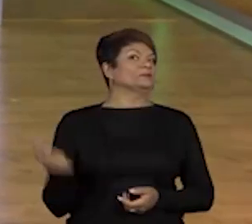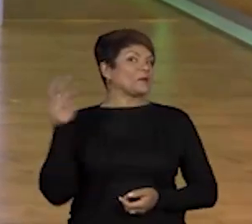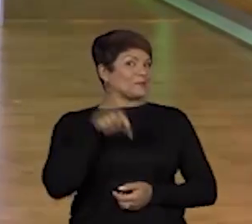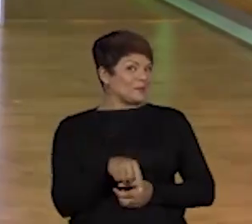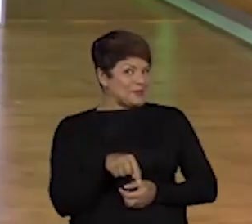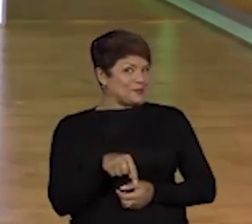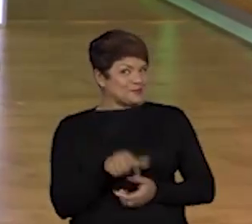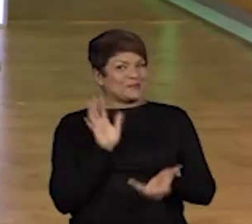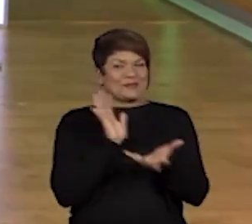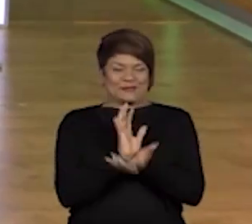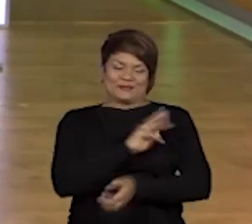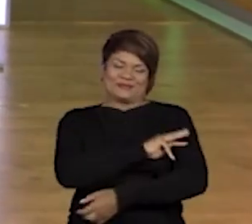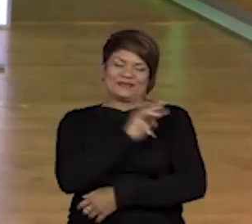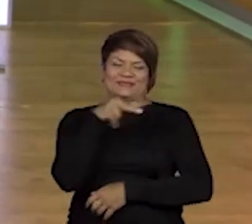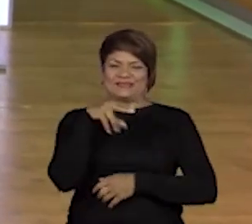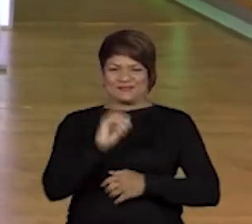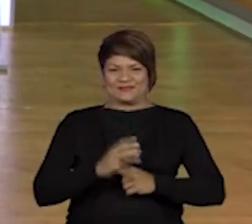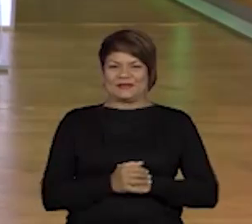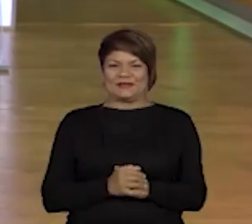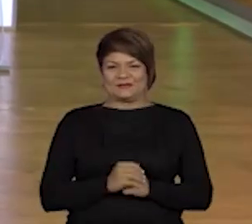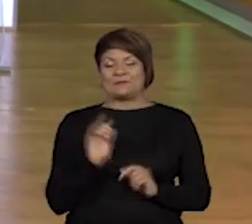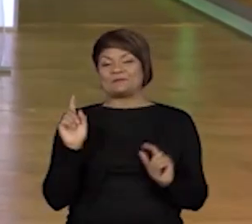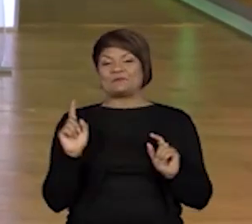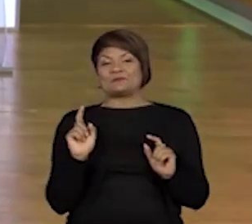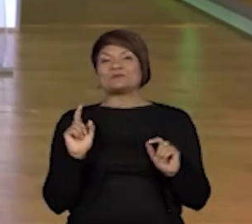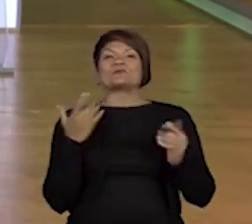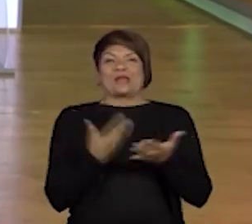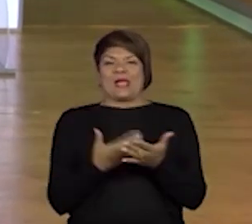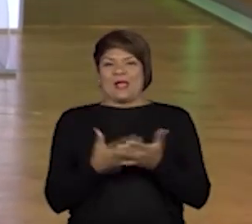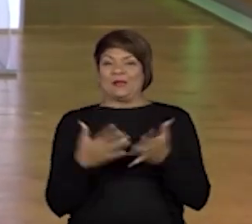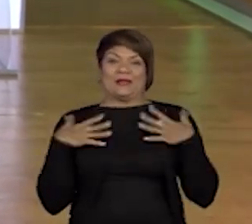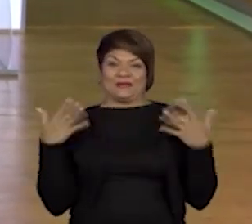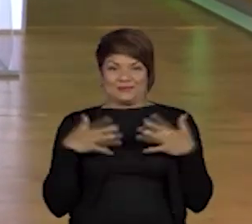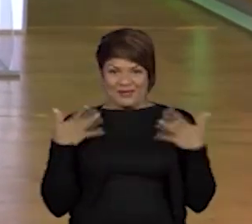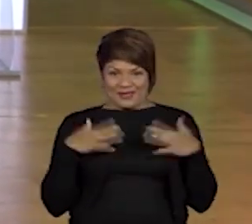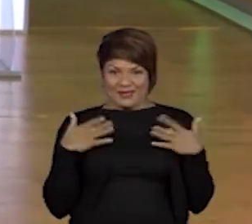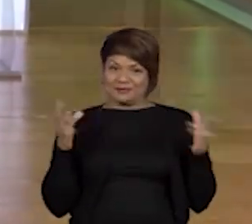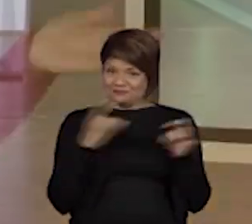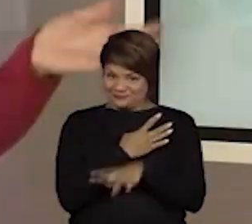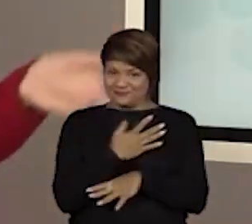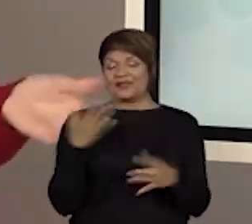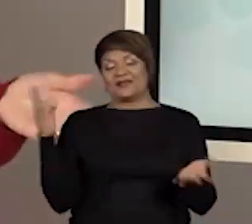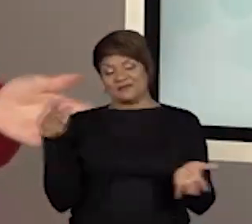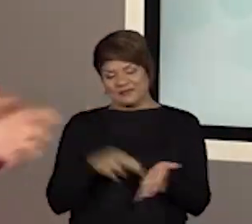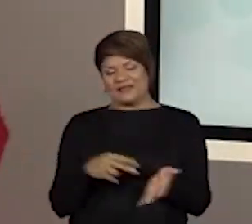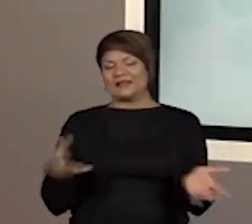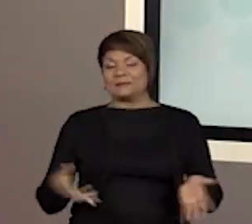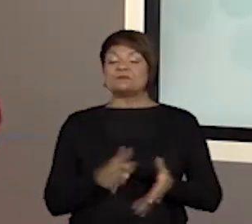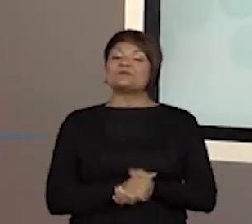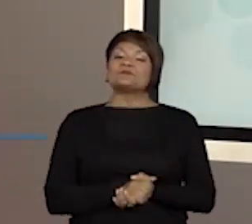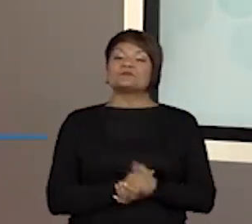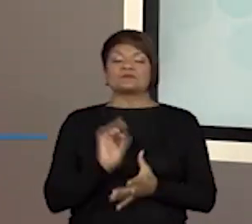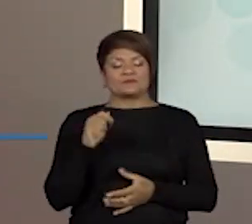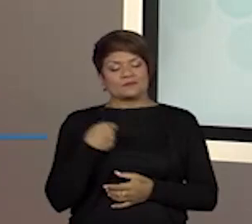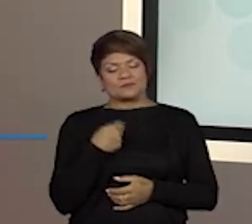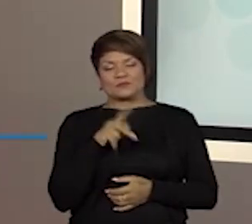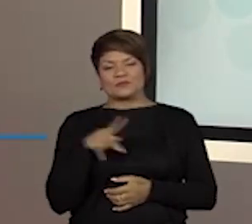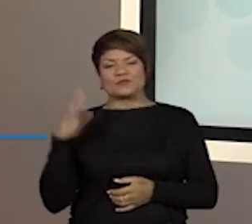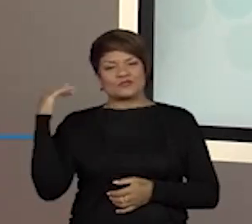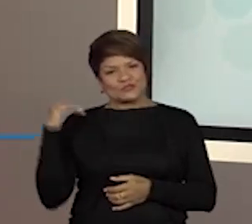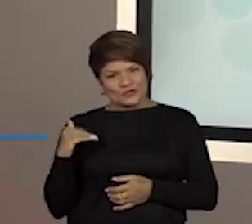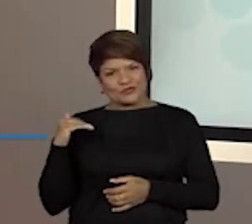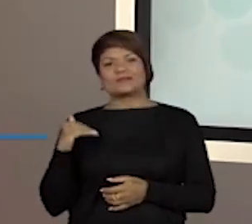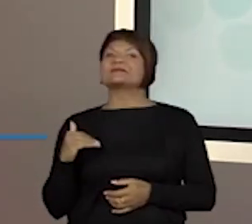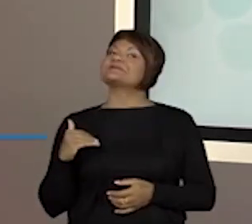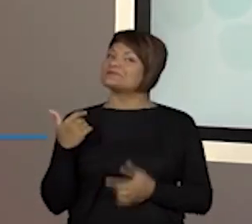Voltamos, galerinha do terceiro ano, depois de uma aulinha aí animada, estamos aqui. Eu sou a professora Joyce, essa é mais uma aula de